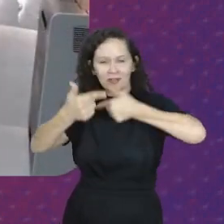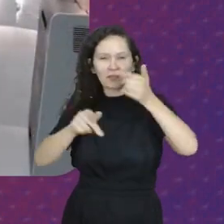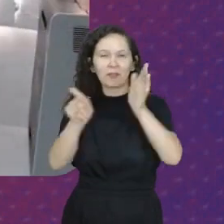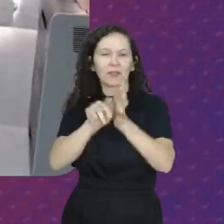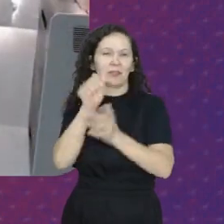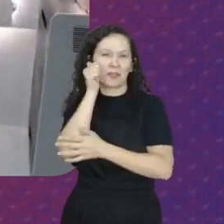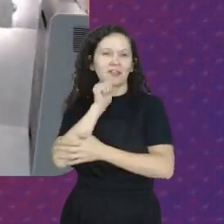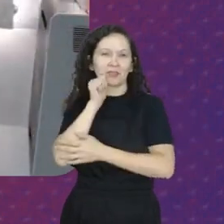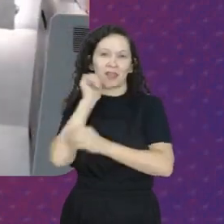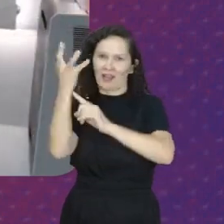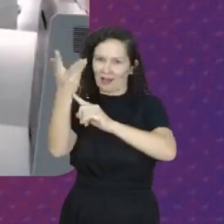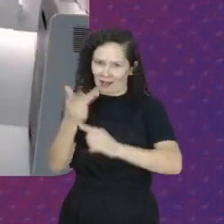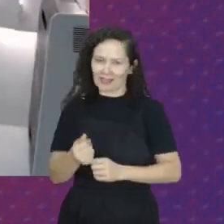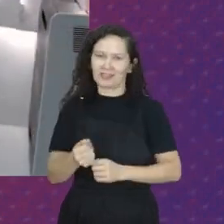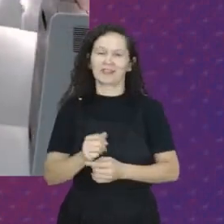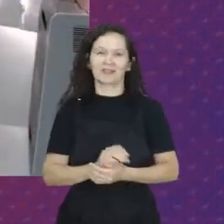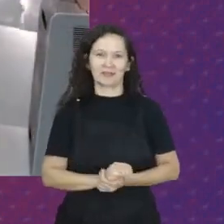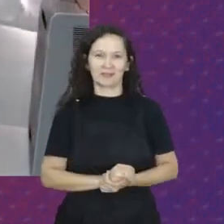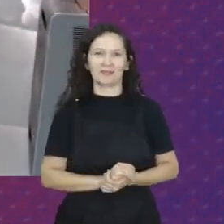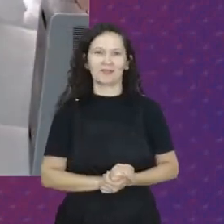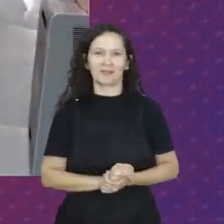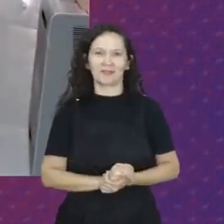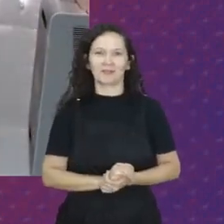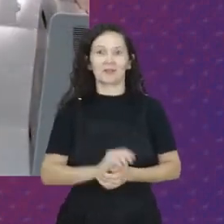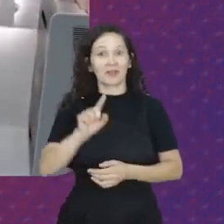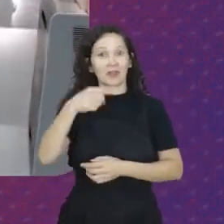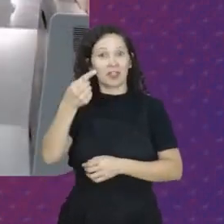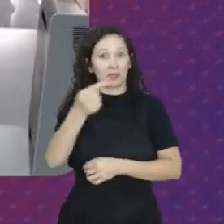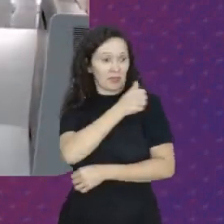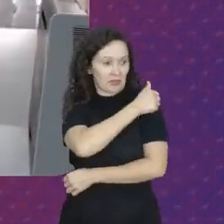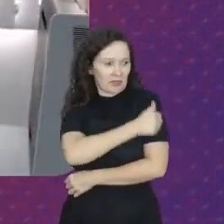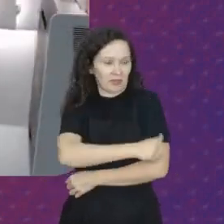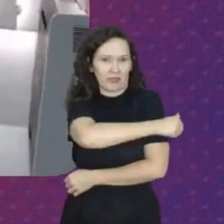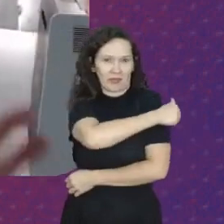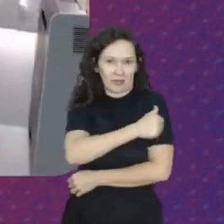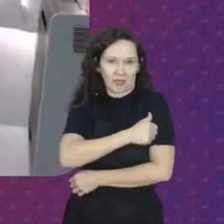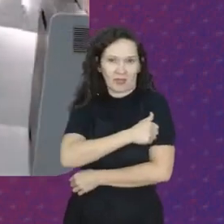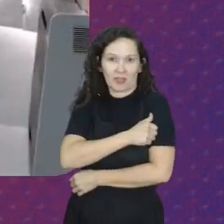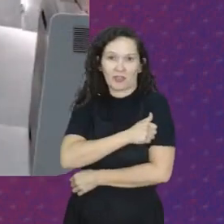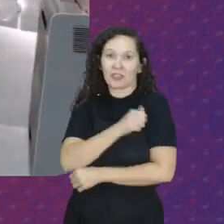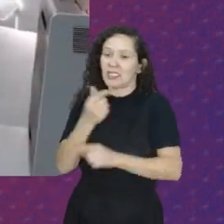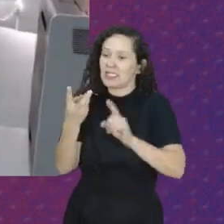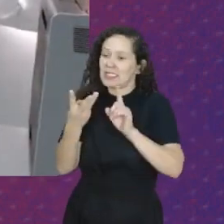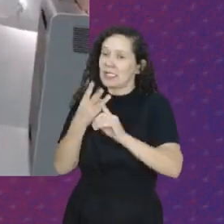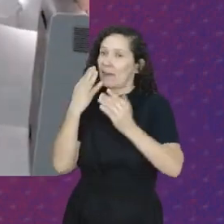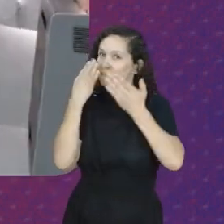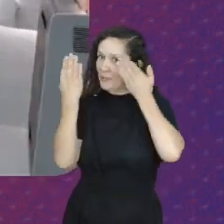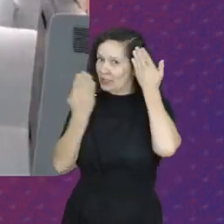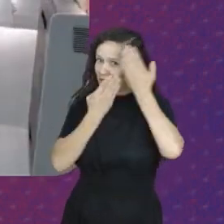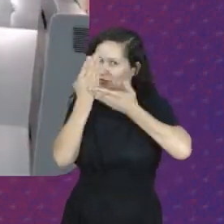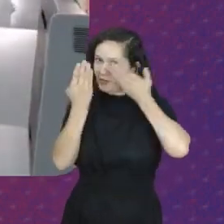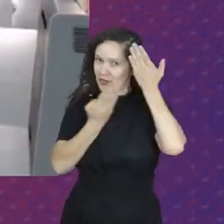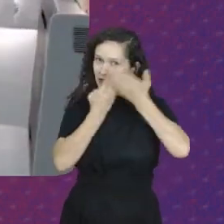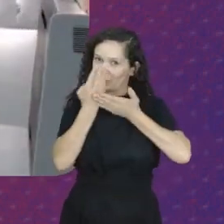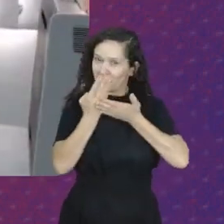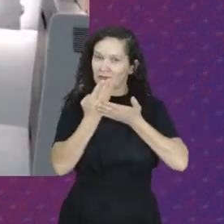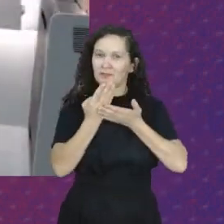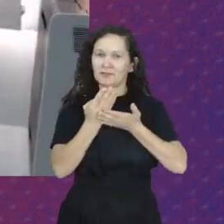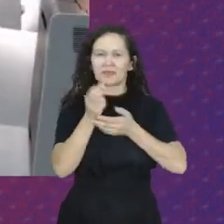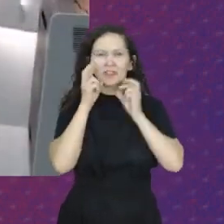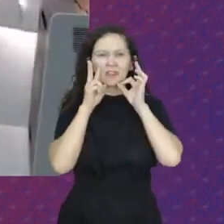por mulheres, depois da educação, né, na sequência vem a enfermagem, vem a psicologia. Então, quando nós